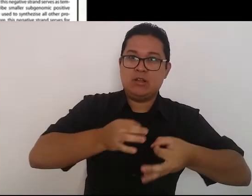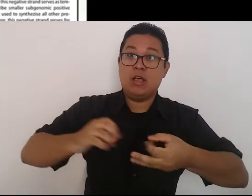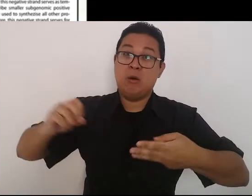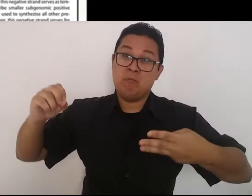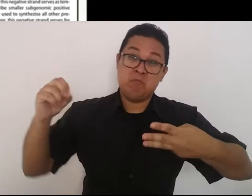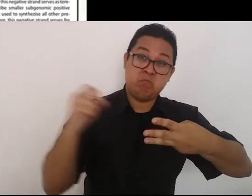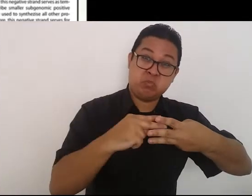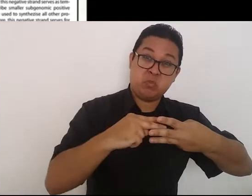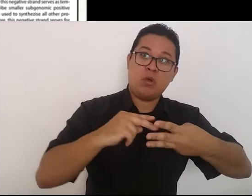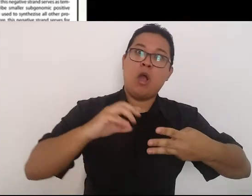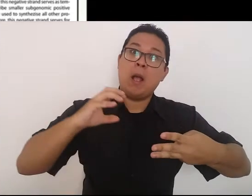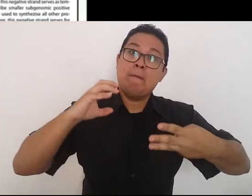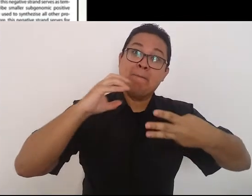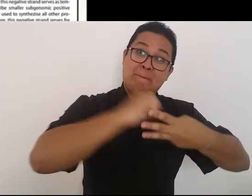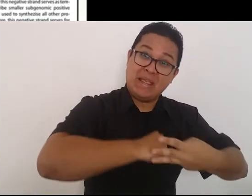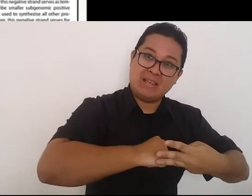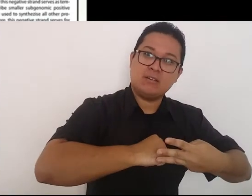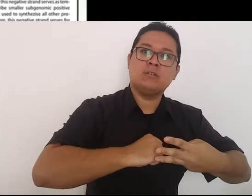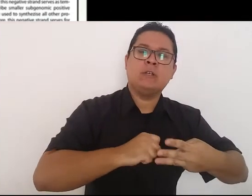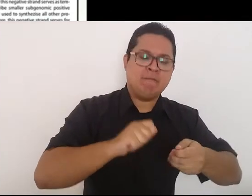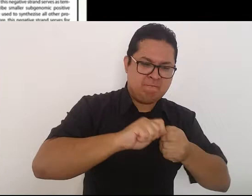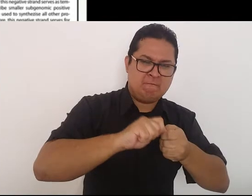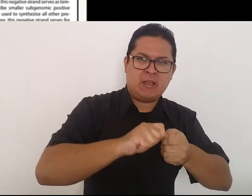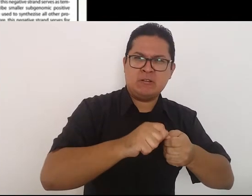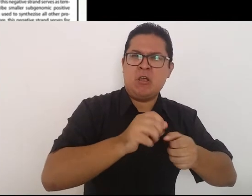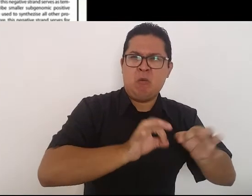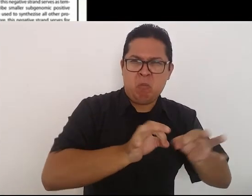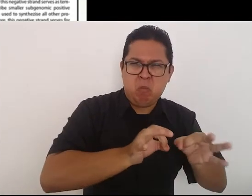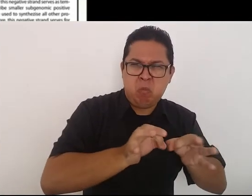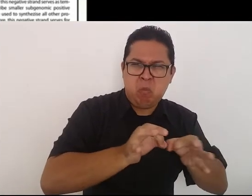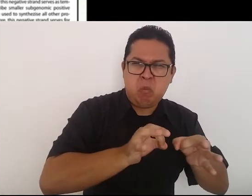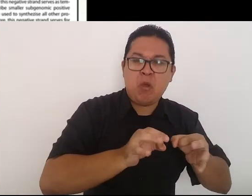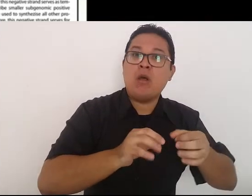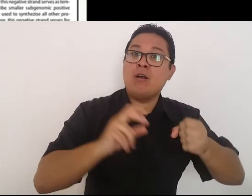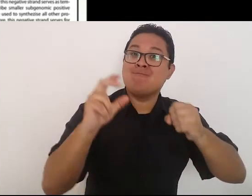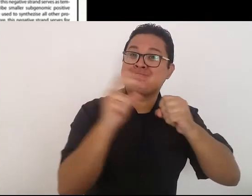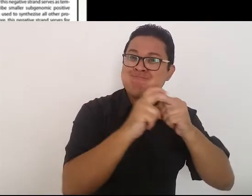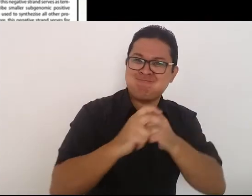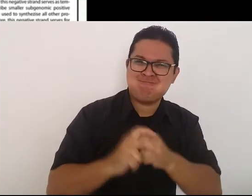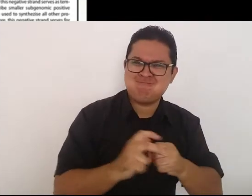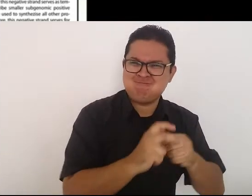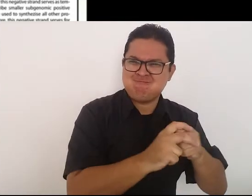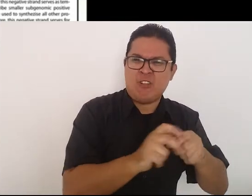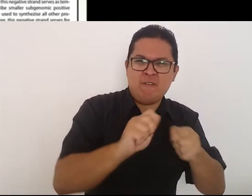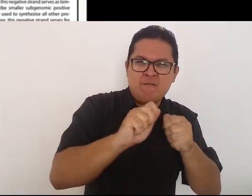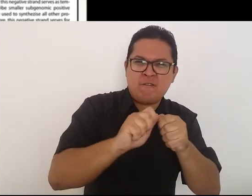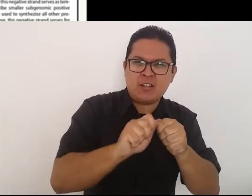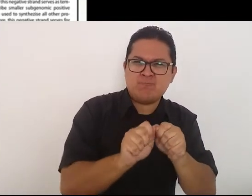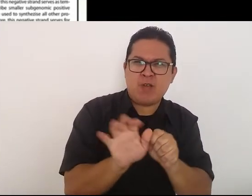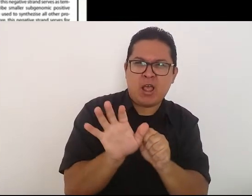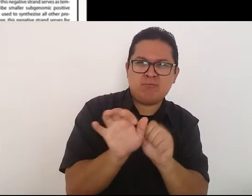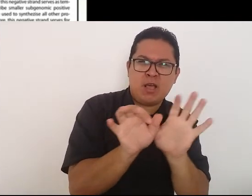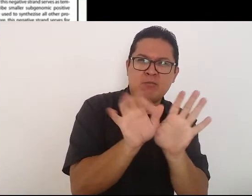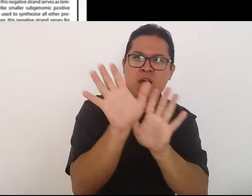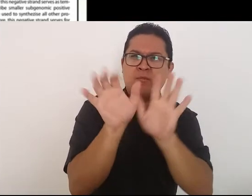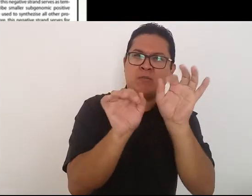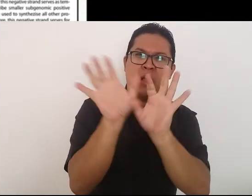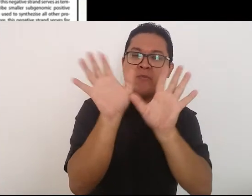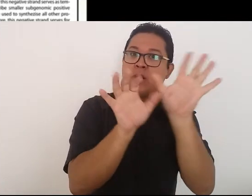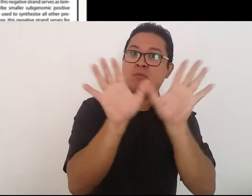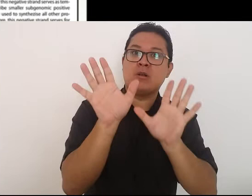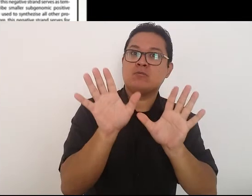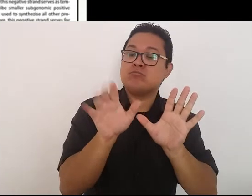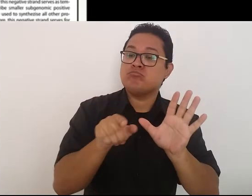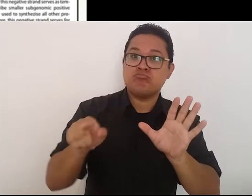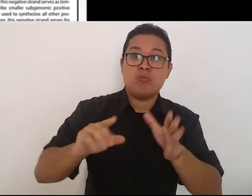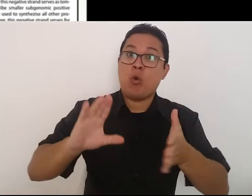Tem mais detalhe nas outras duas aulas, mas para quem estiver vendo só essa, fica esse breve resumo aqui. Então,